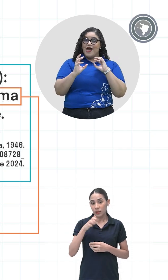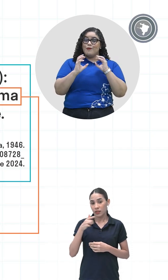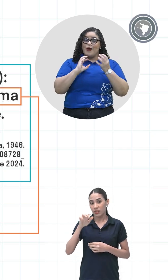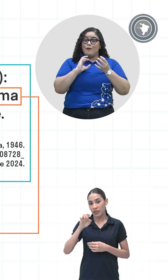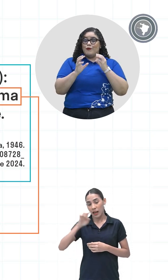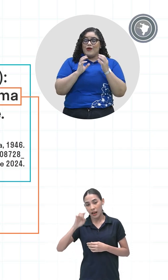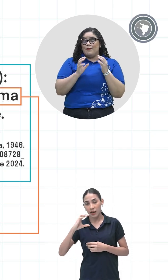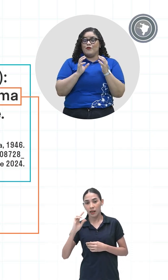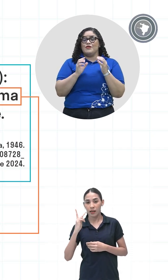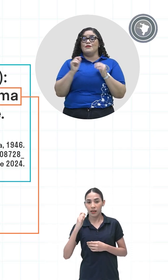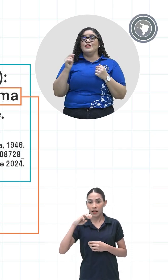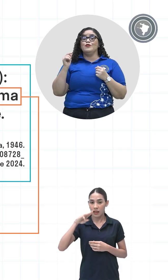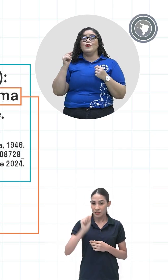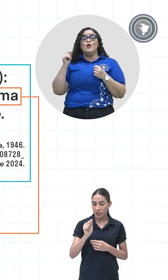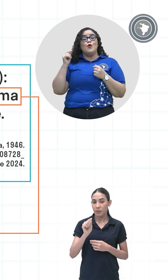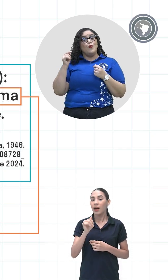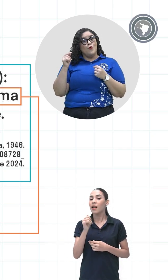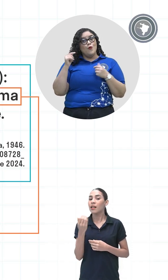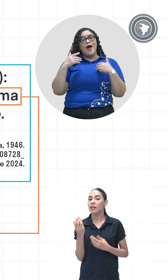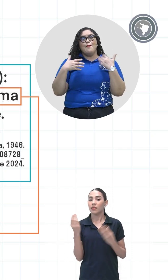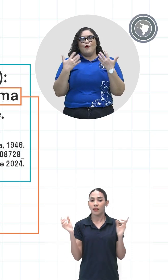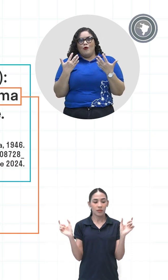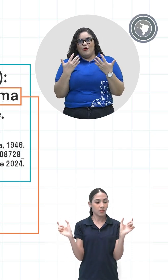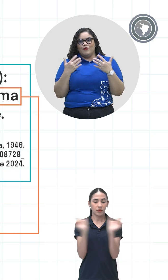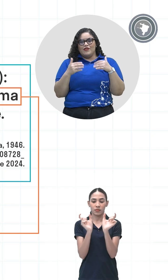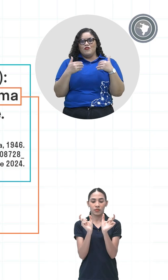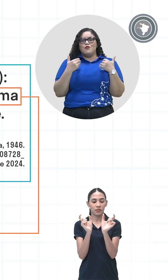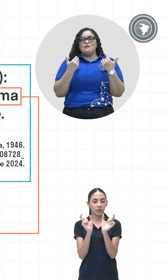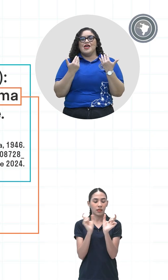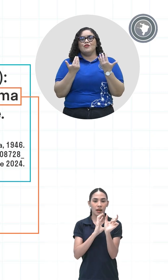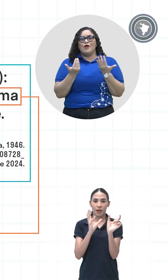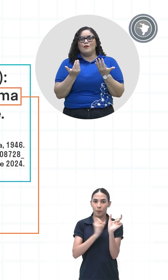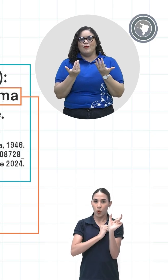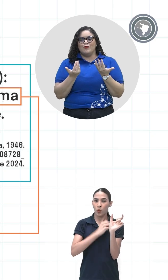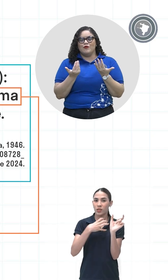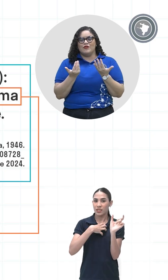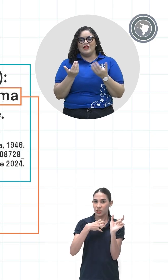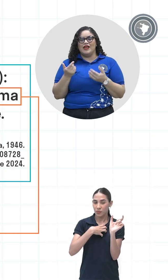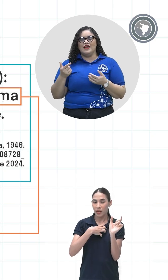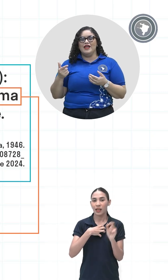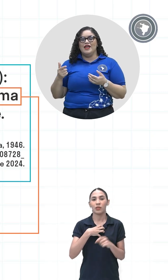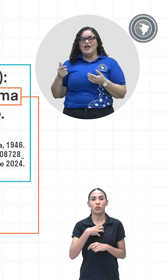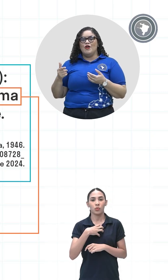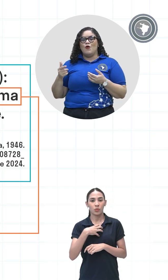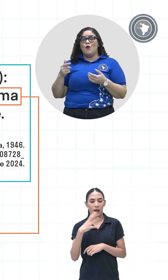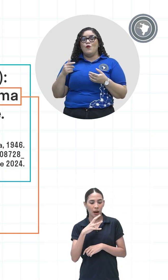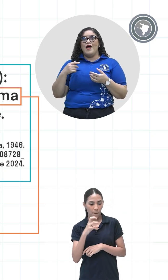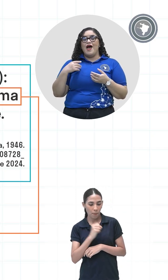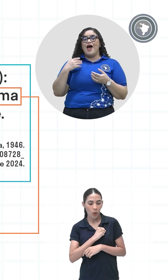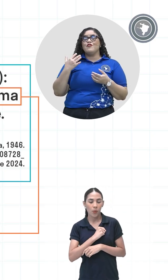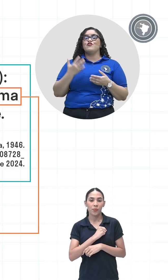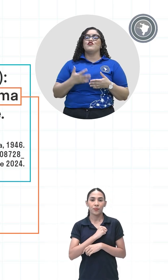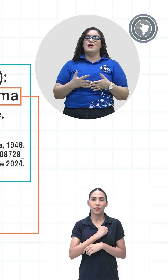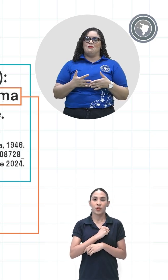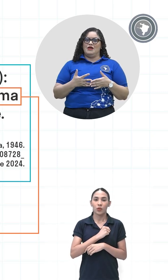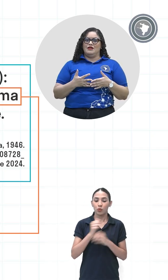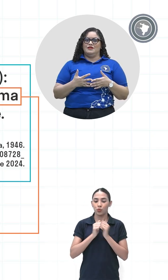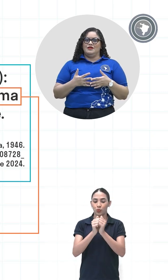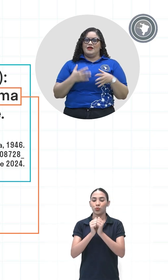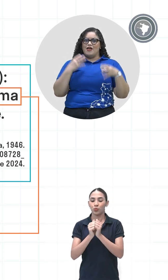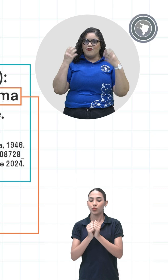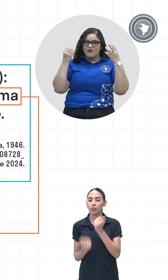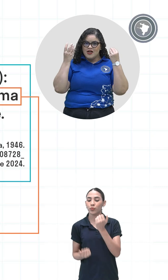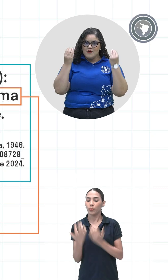ele está aproximando o amor, o sentimento amoroso dele com a